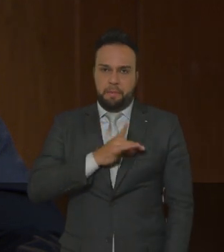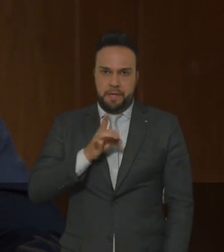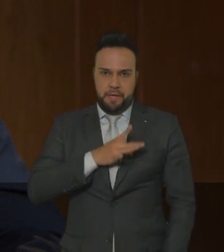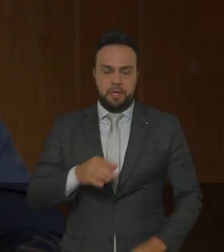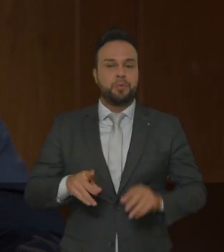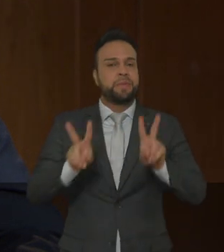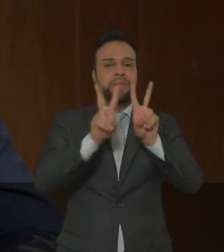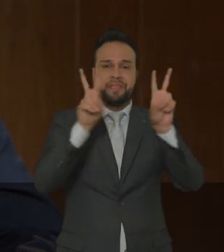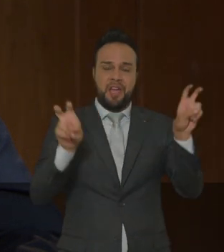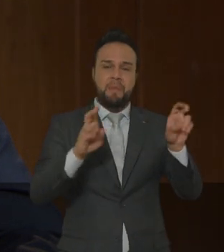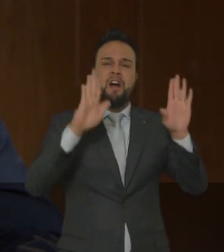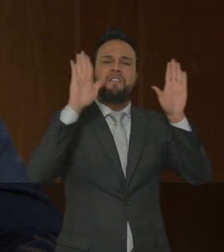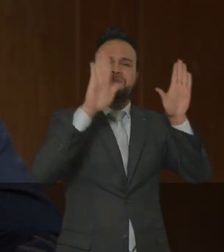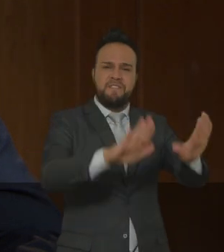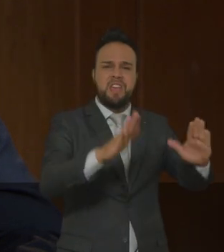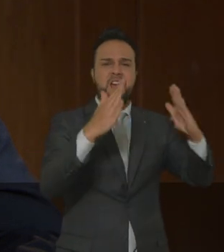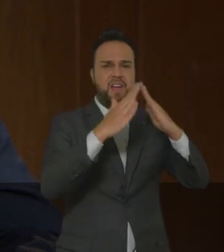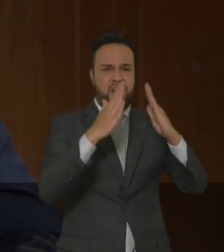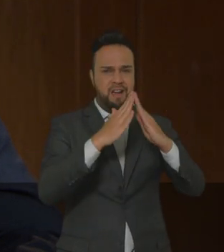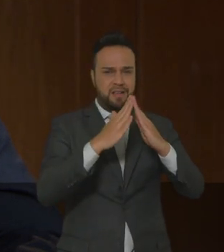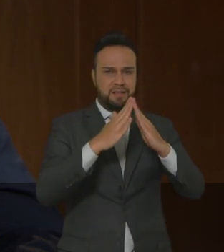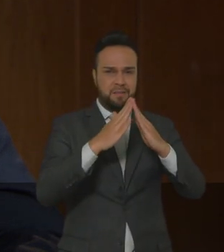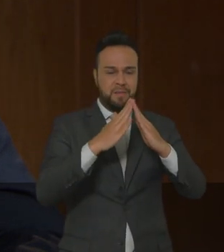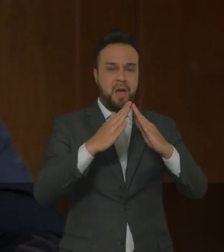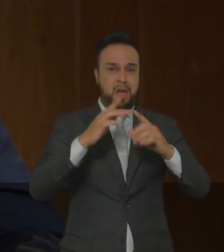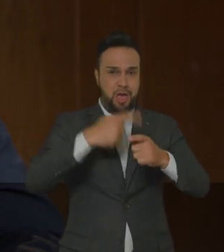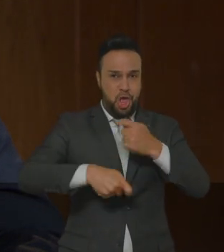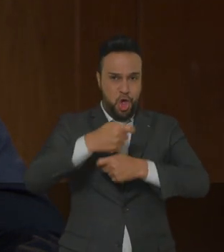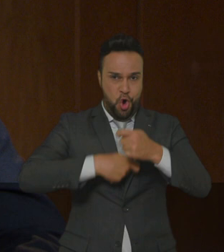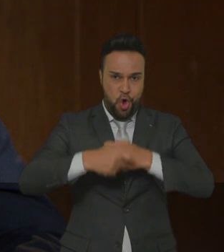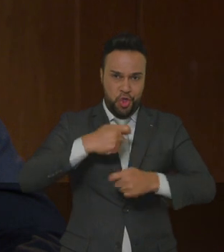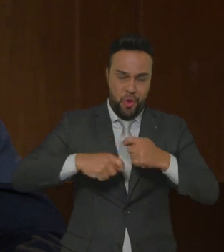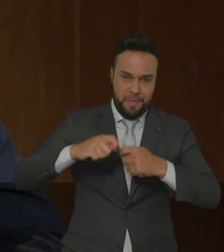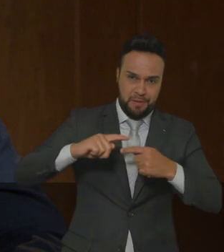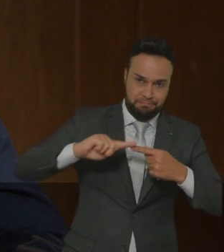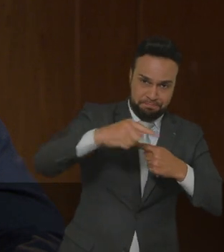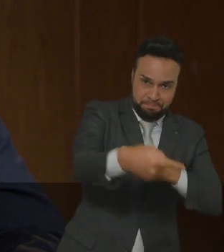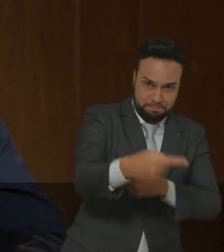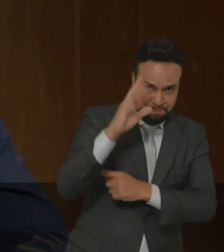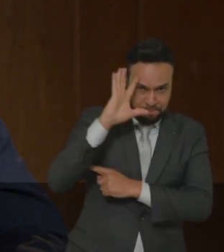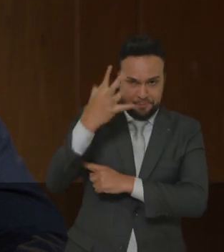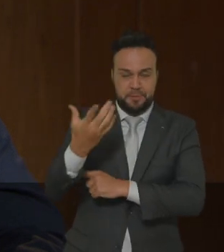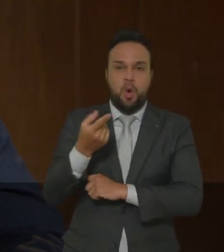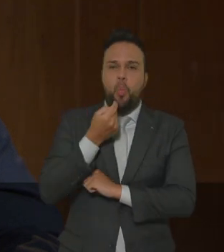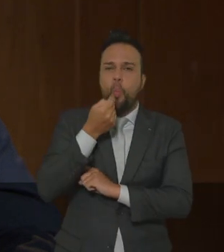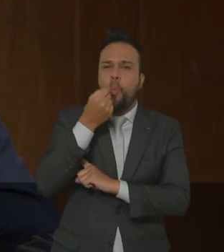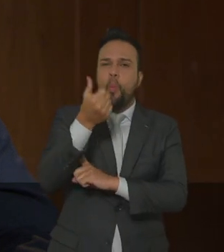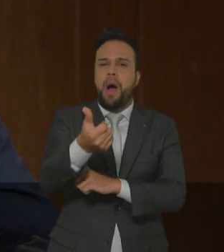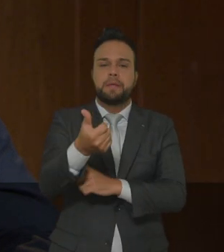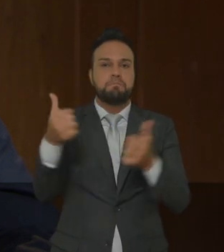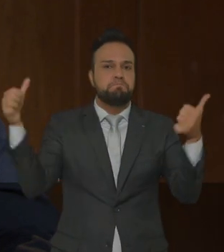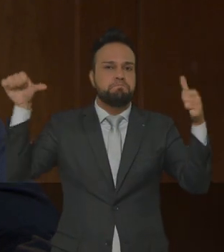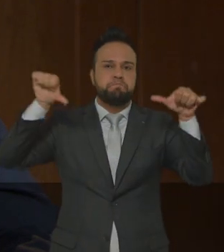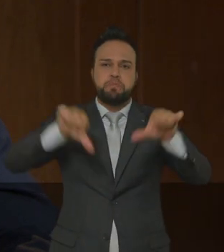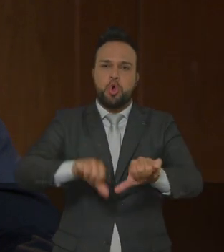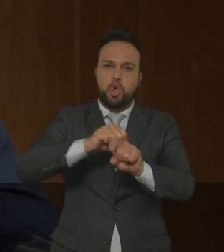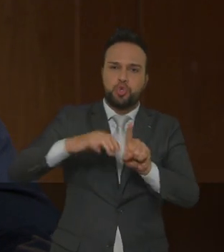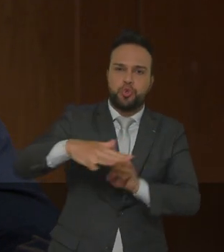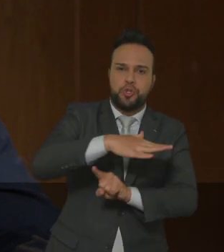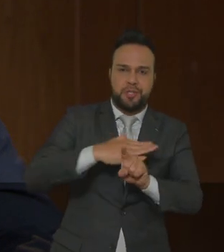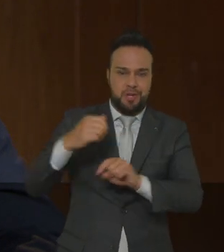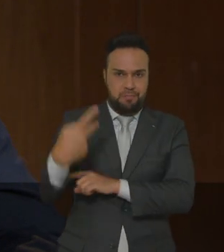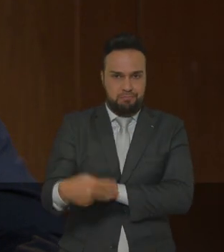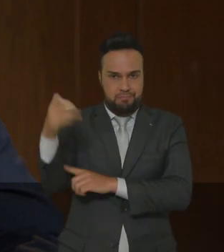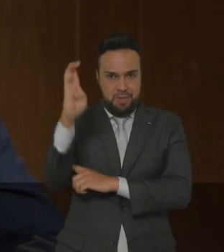população sob o lema fica em casa e a economia a gente vê depois quase trouxeram o caos social